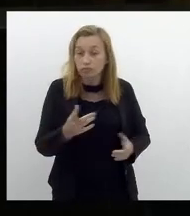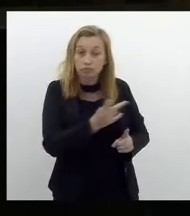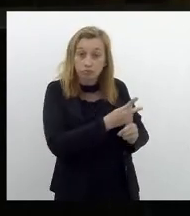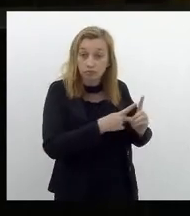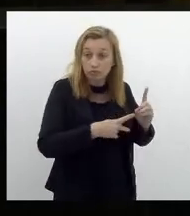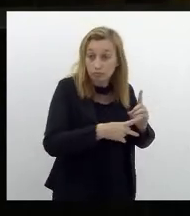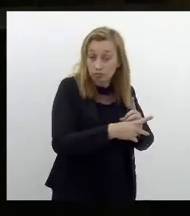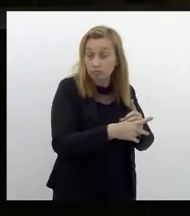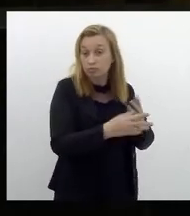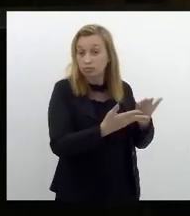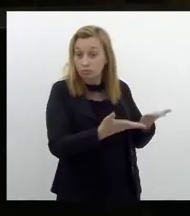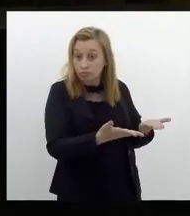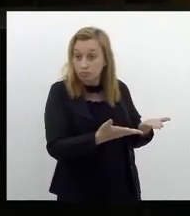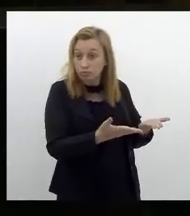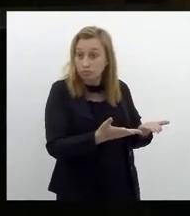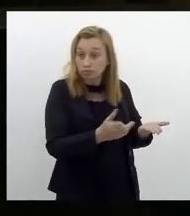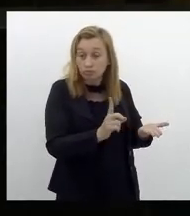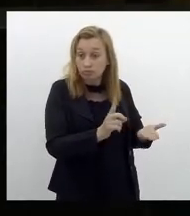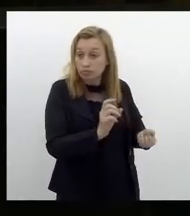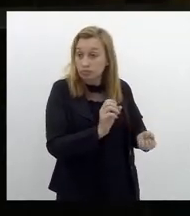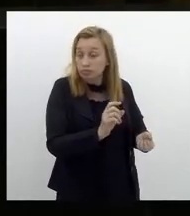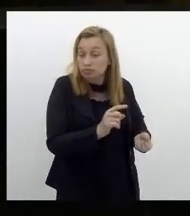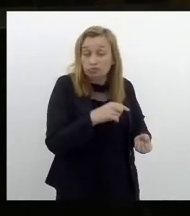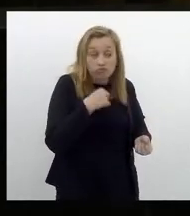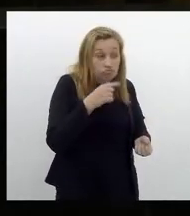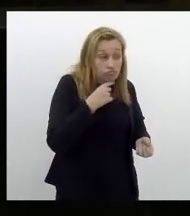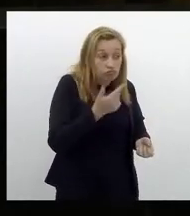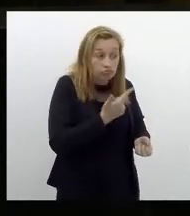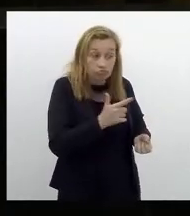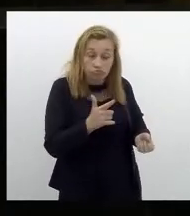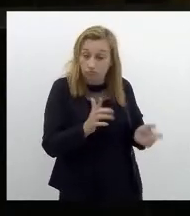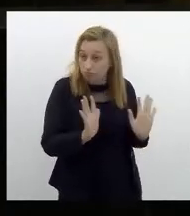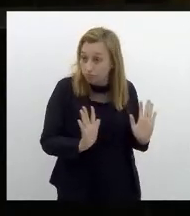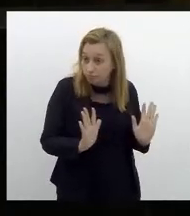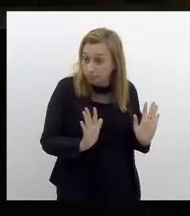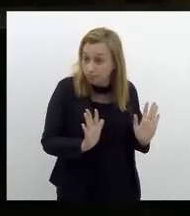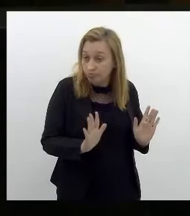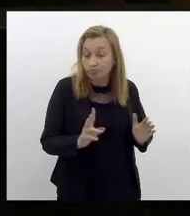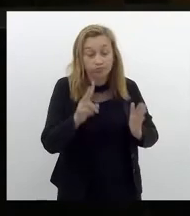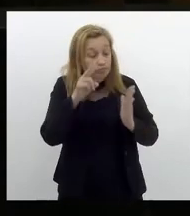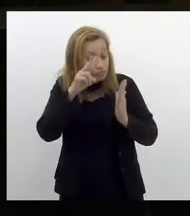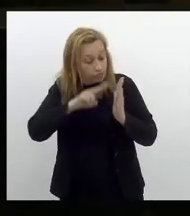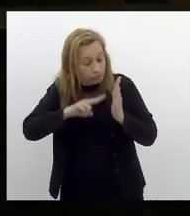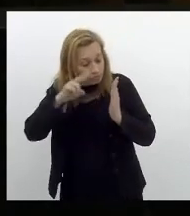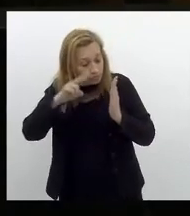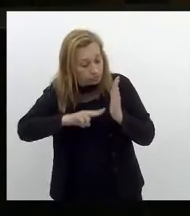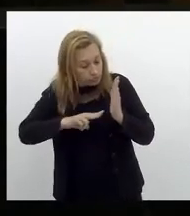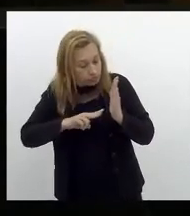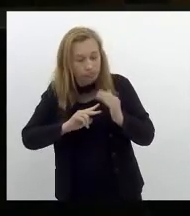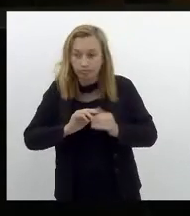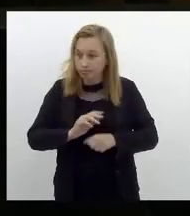Previdência, para que não pare nenhuma dúvida. E a leitura